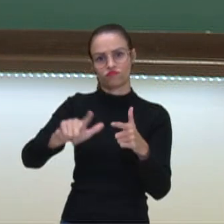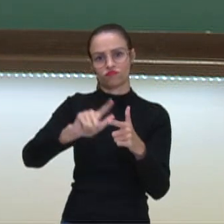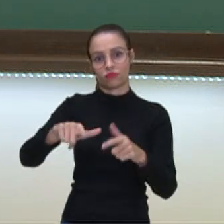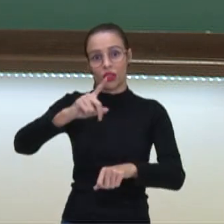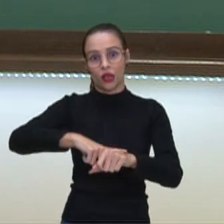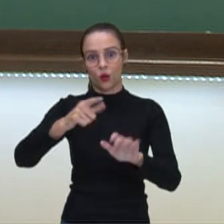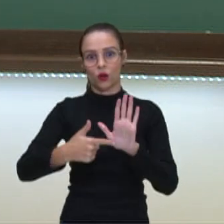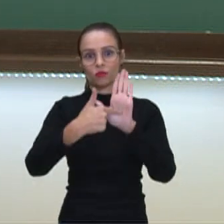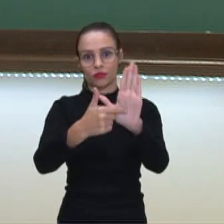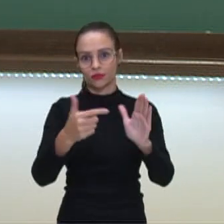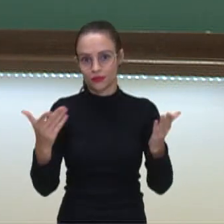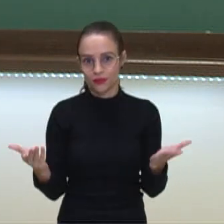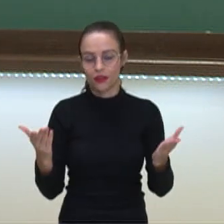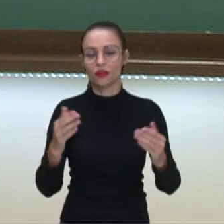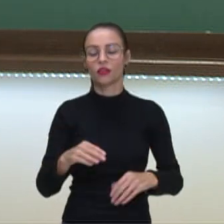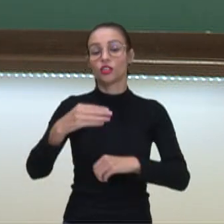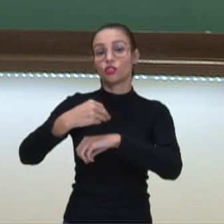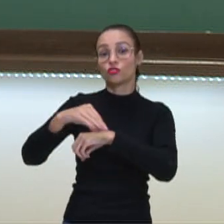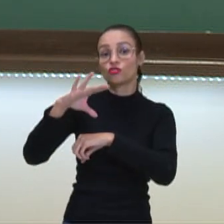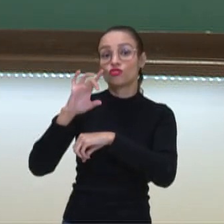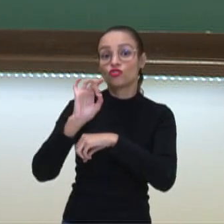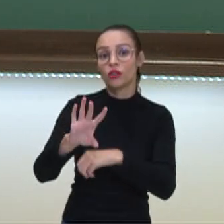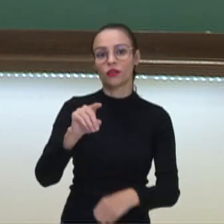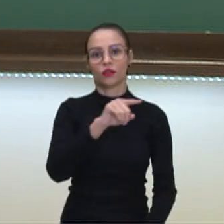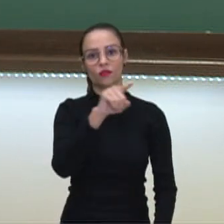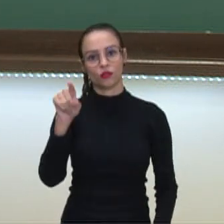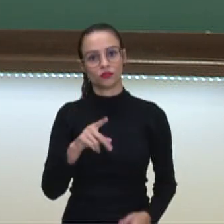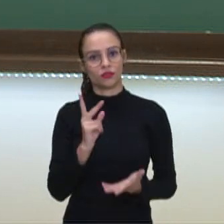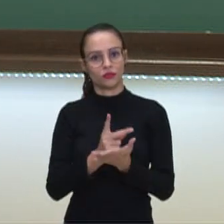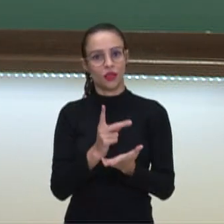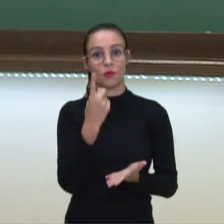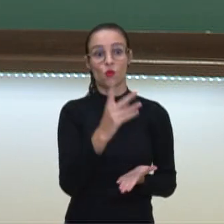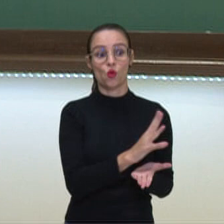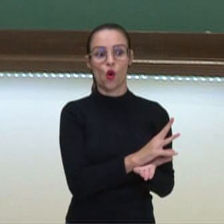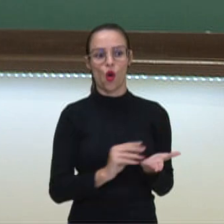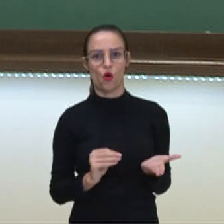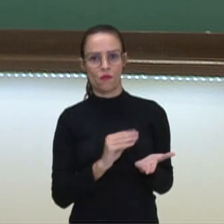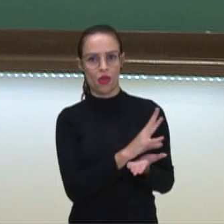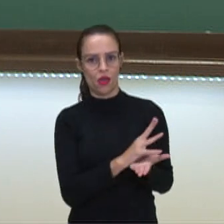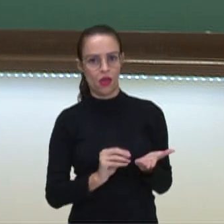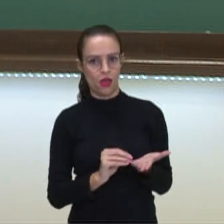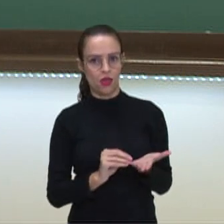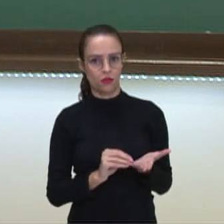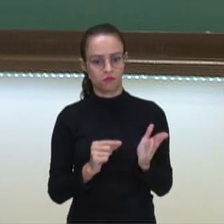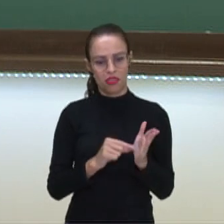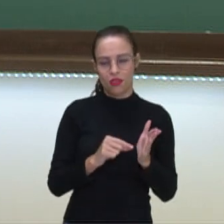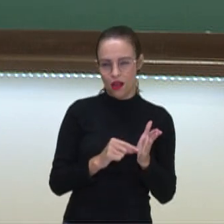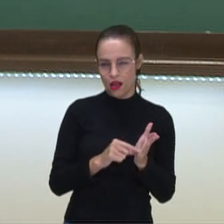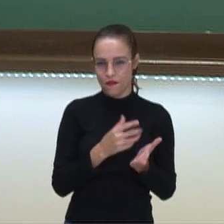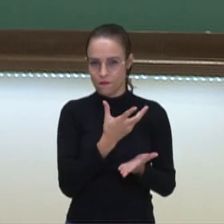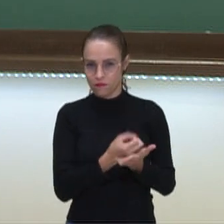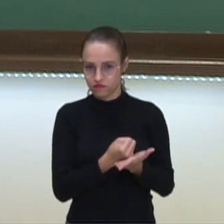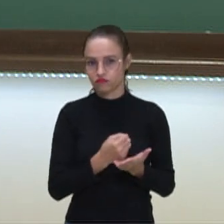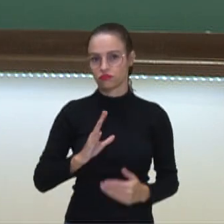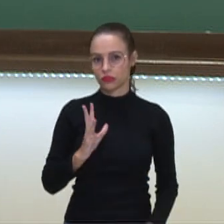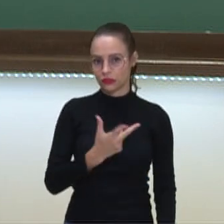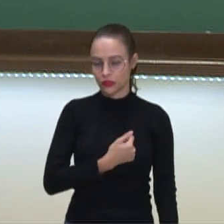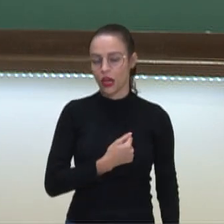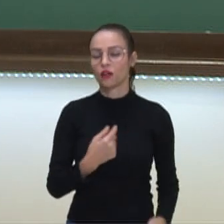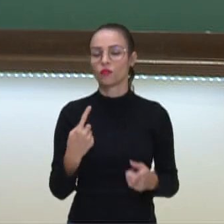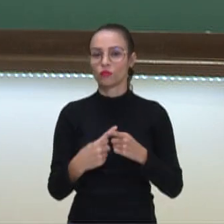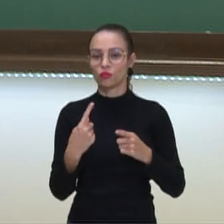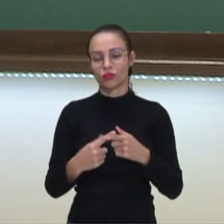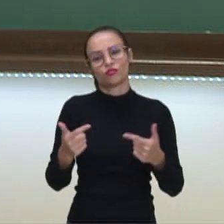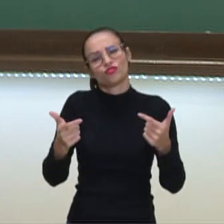na reprodução. Né? Uma dica é a gente sempre ter uma cópia desse áudio, né, em outro lugar que a gente possa acessar. É muito,